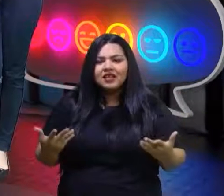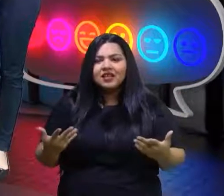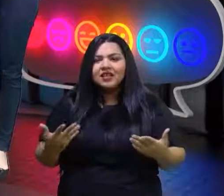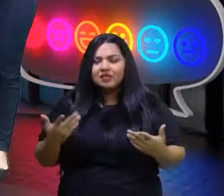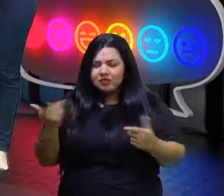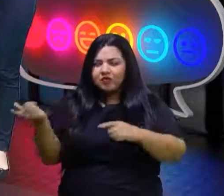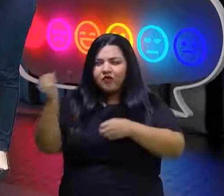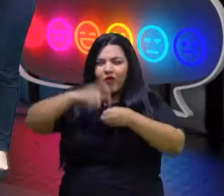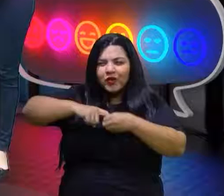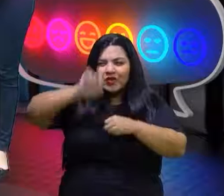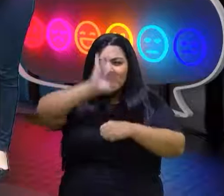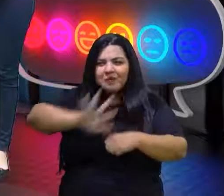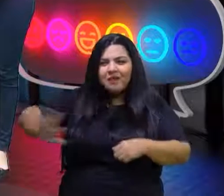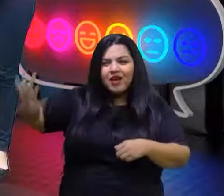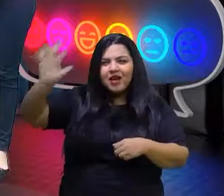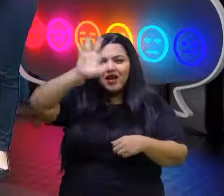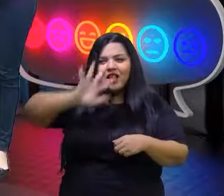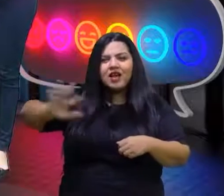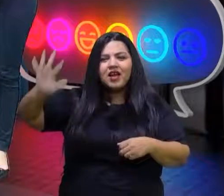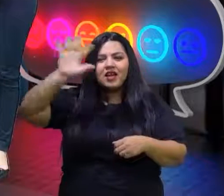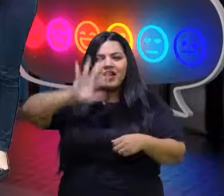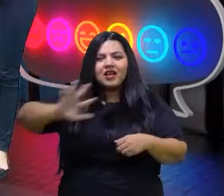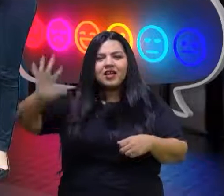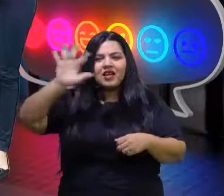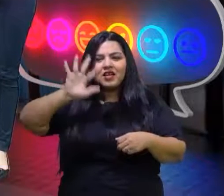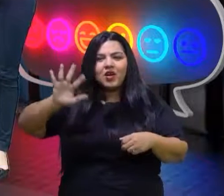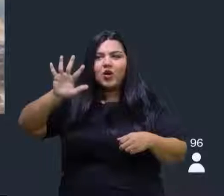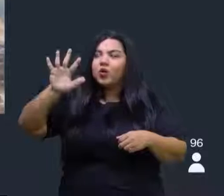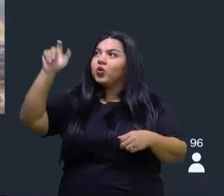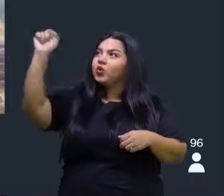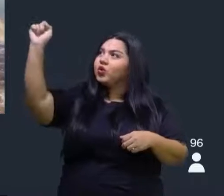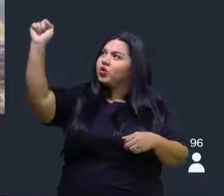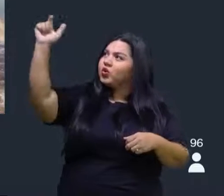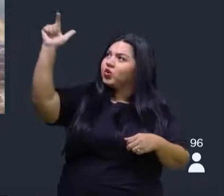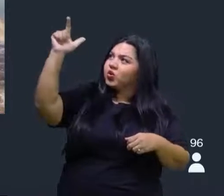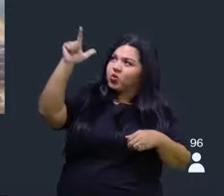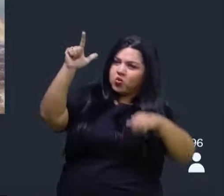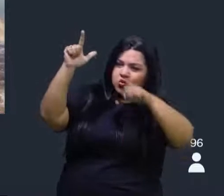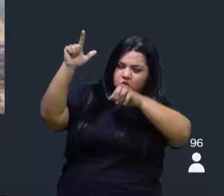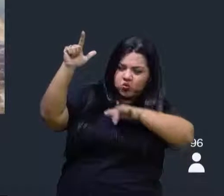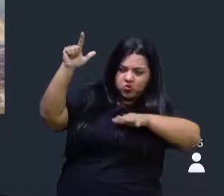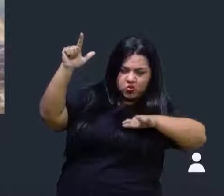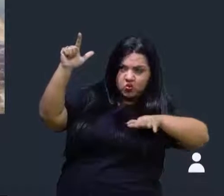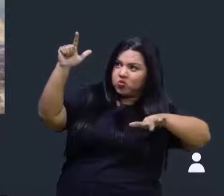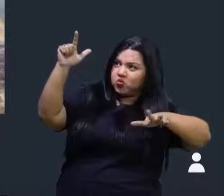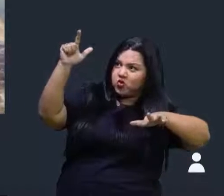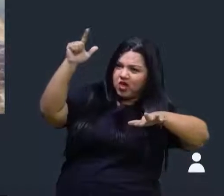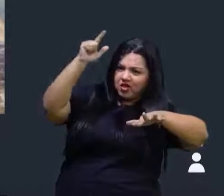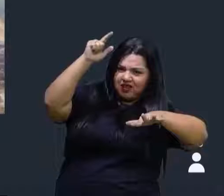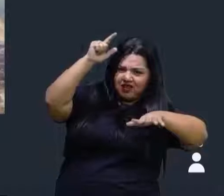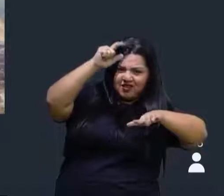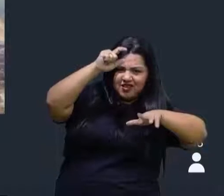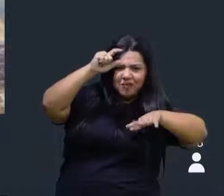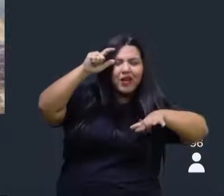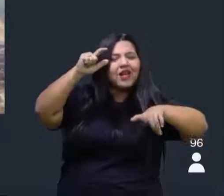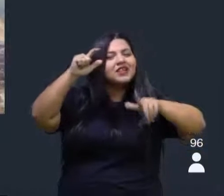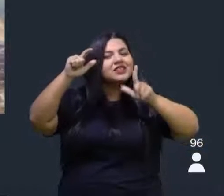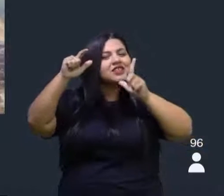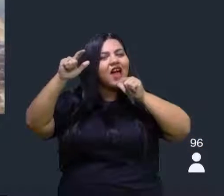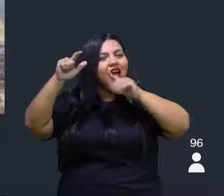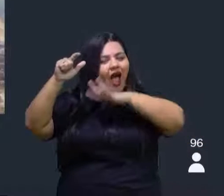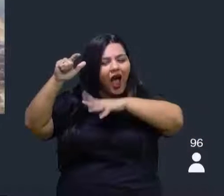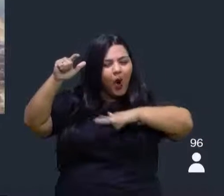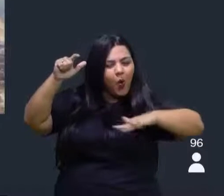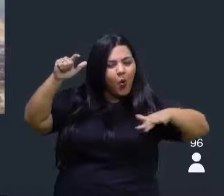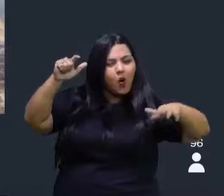imagem? A gente tem ali o reflexo no solo, né, das nuvens, parece uma água, mas dá para